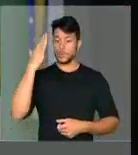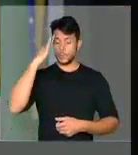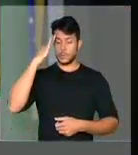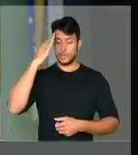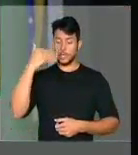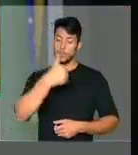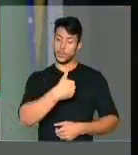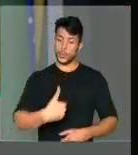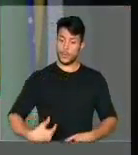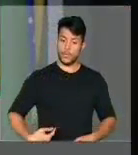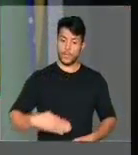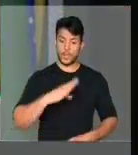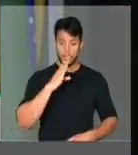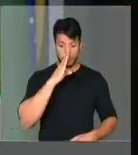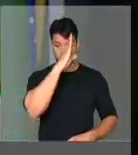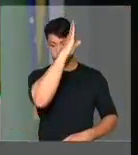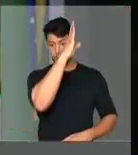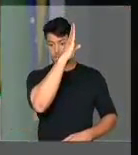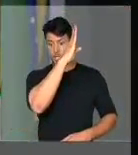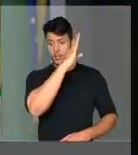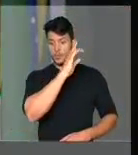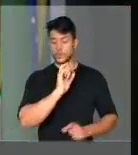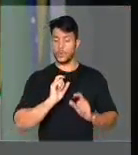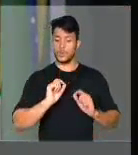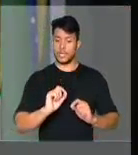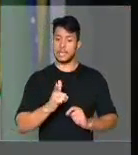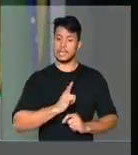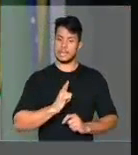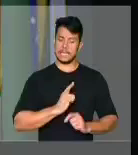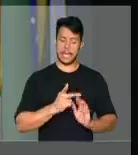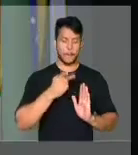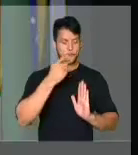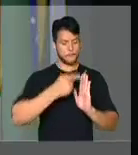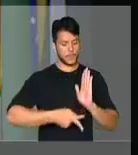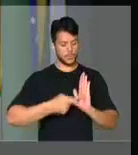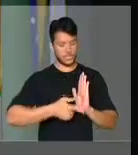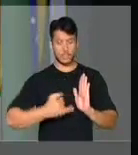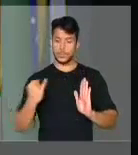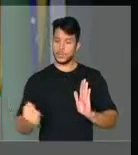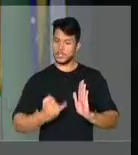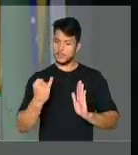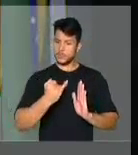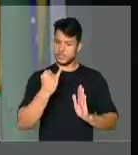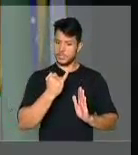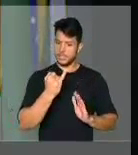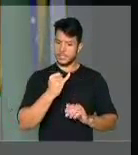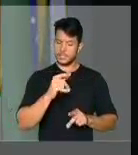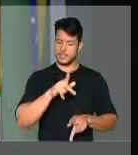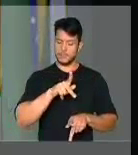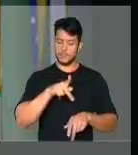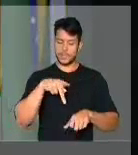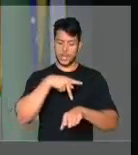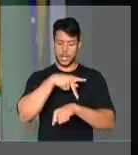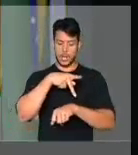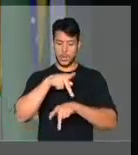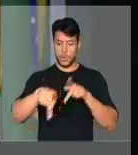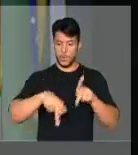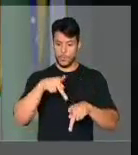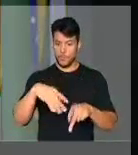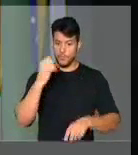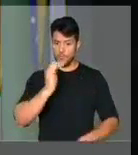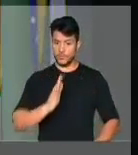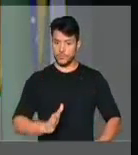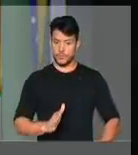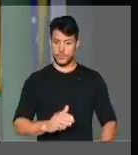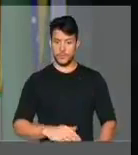Bolsonaro esses projetos tão necessários à população brasileira